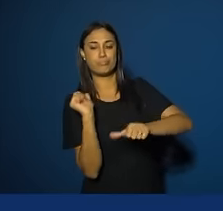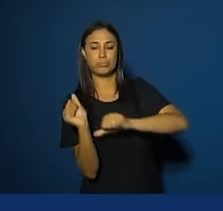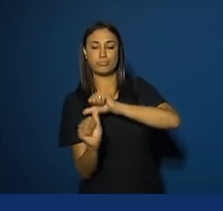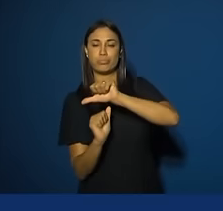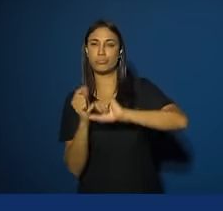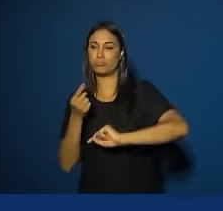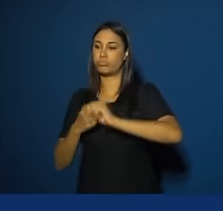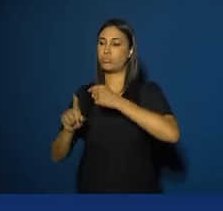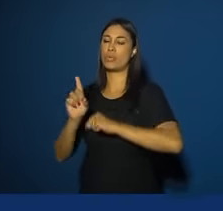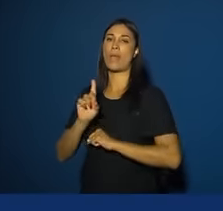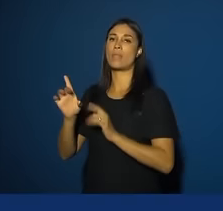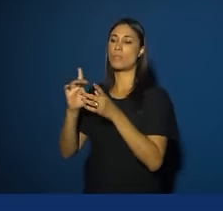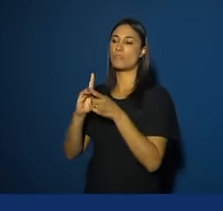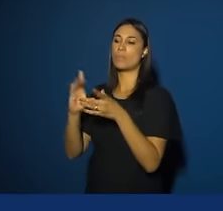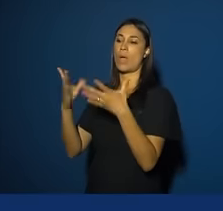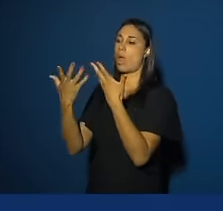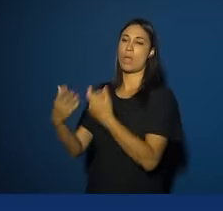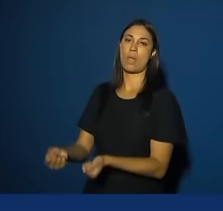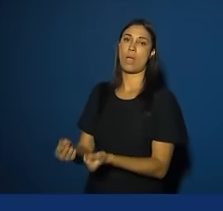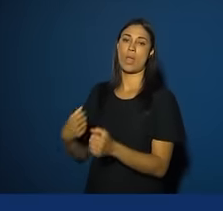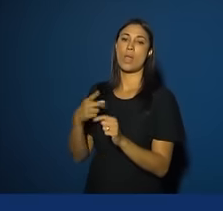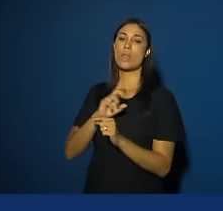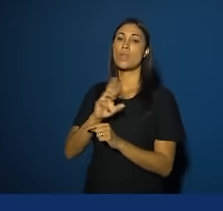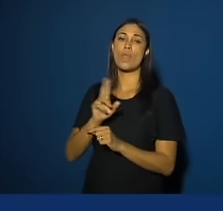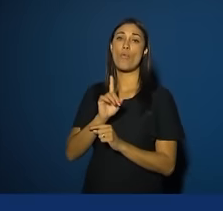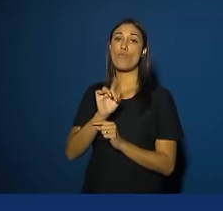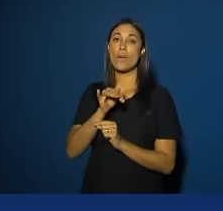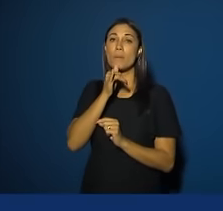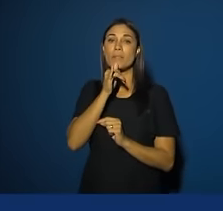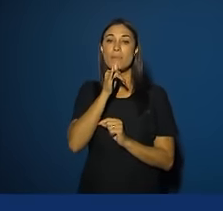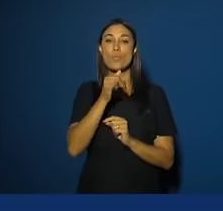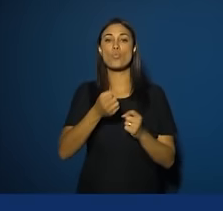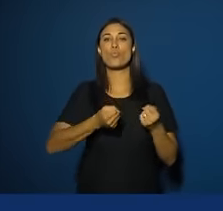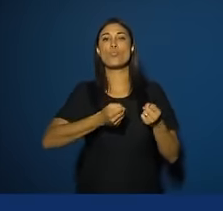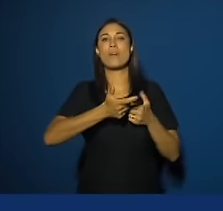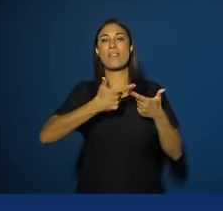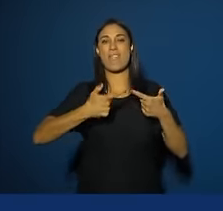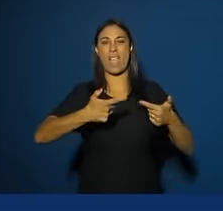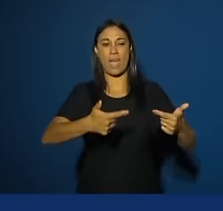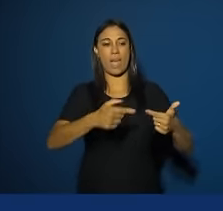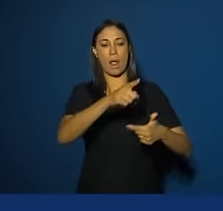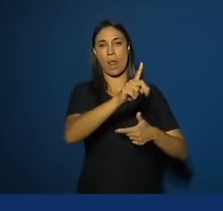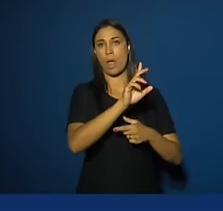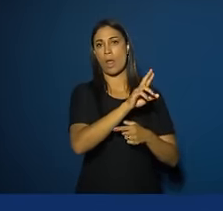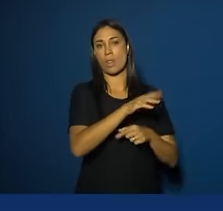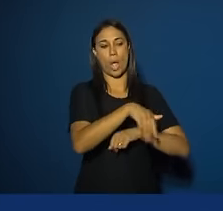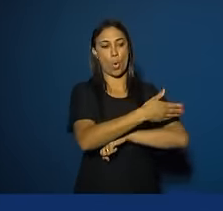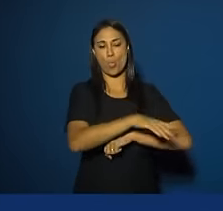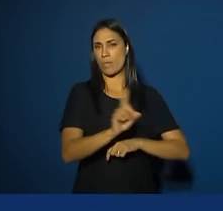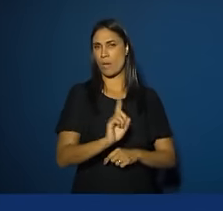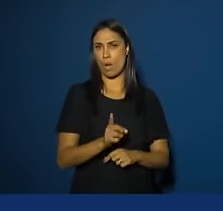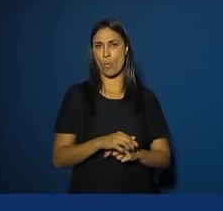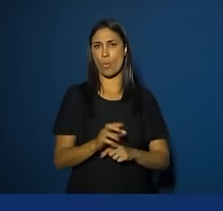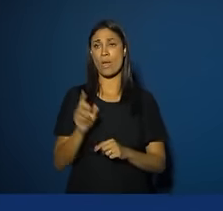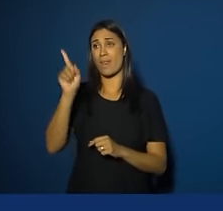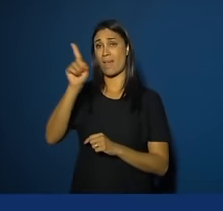tornarem não democracias não foi com tanque nas ruas não foi assim que aconteceu na Hungria não foi assim que aconteceu na Turquia